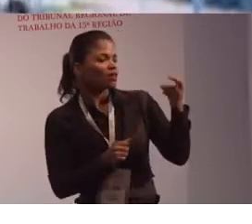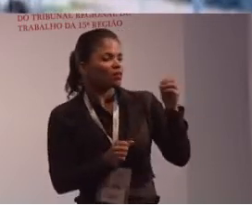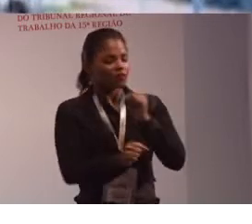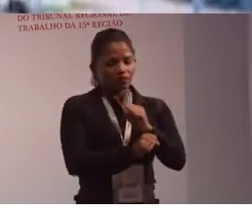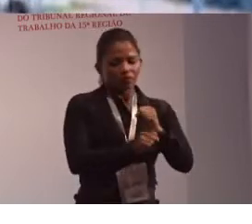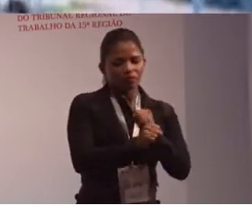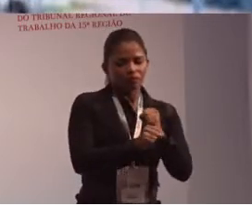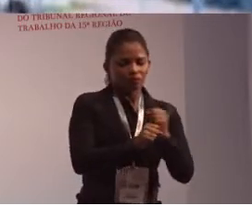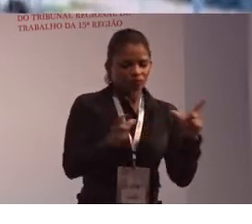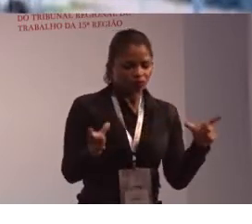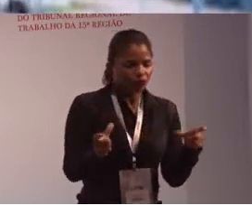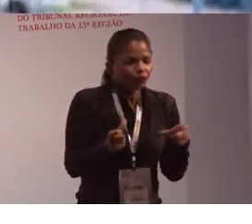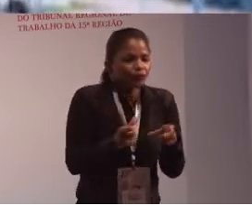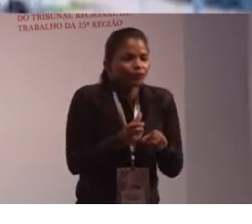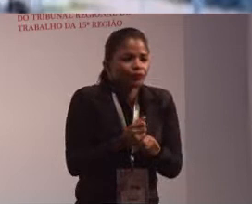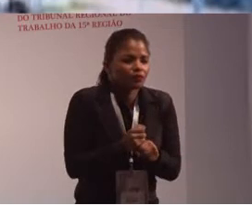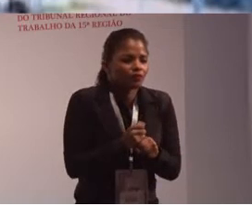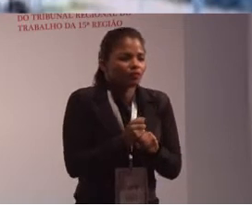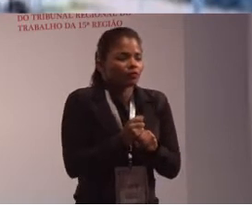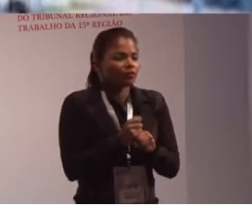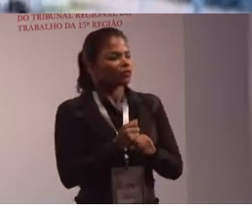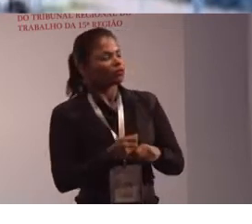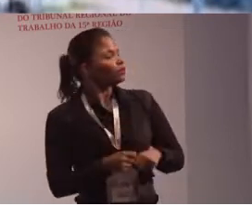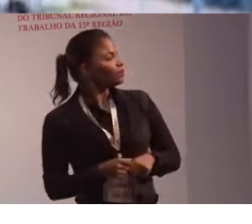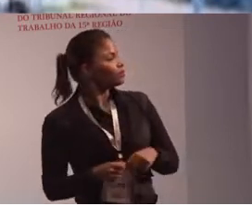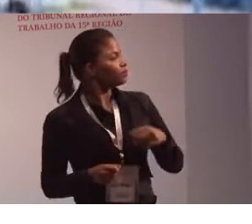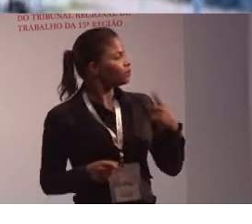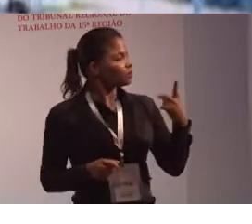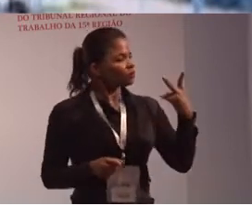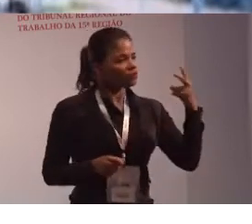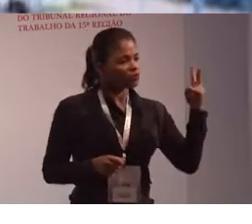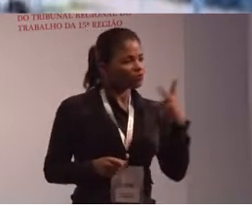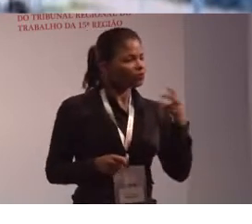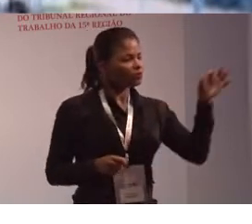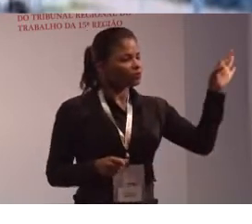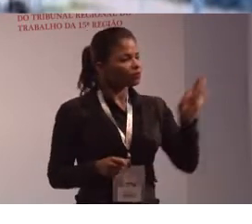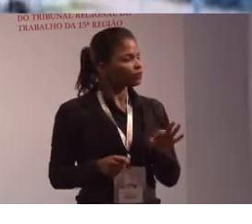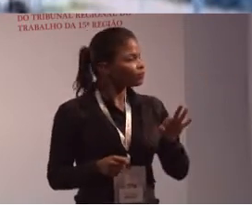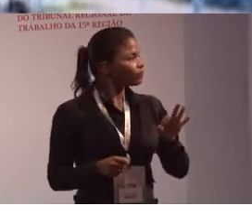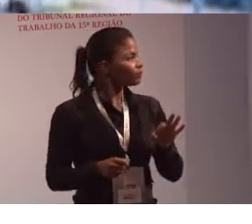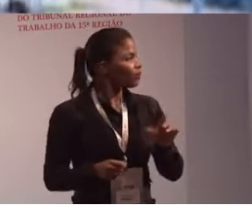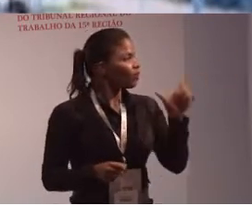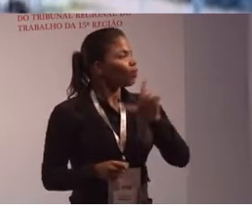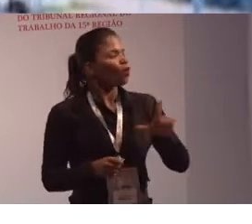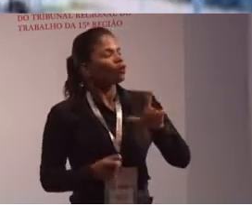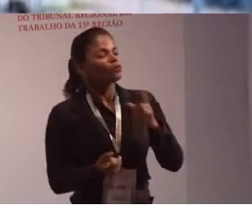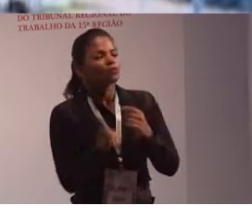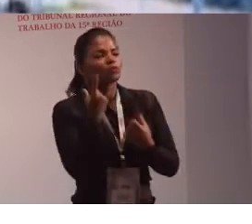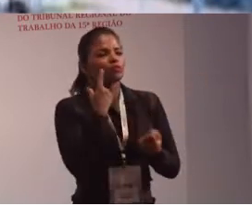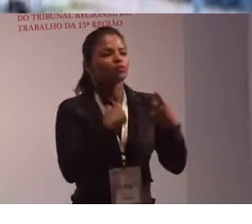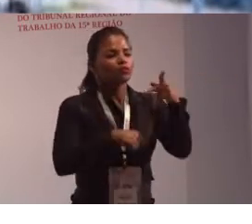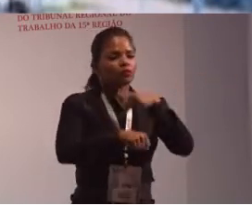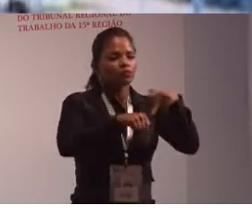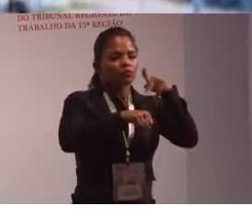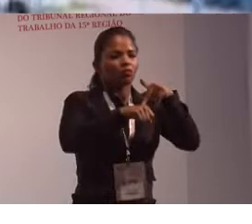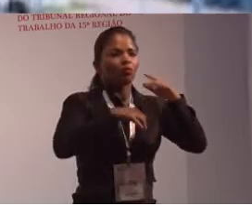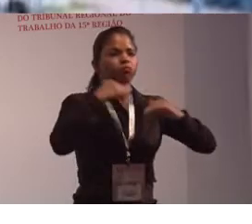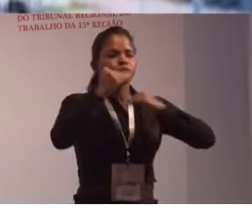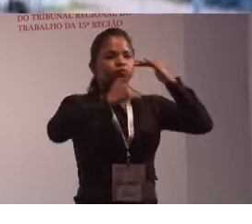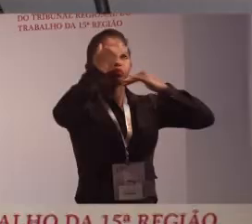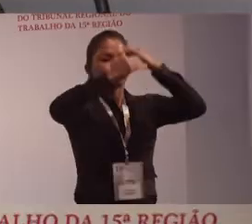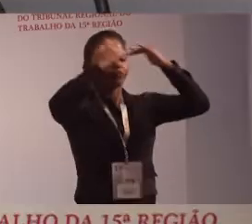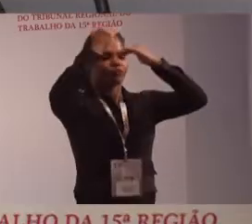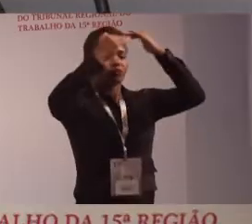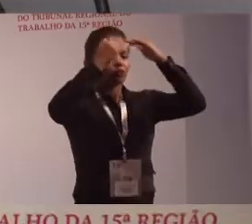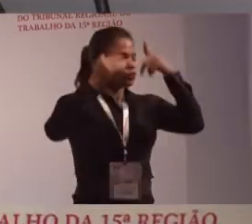anos, essa redução é de cerca de 2%, quando eu olho o mundo como um todo. Claro que em alguns países isso já evoluiu mais do que em